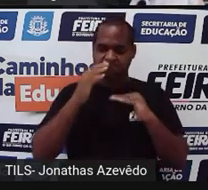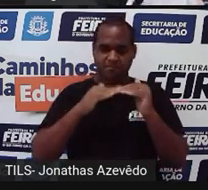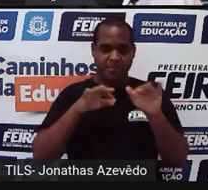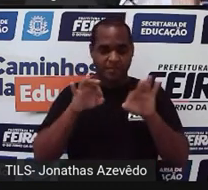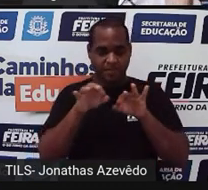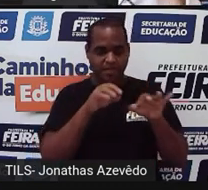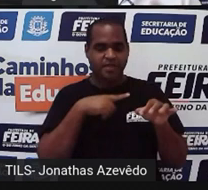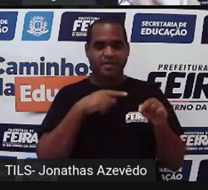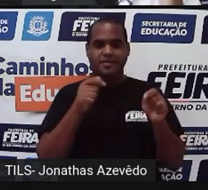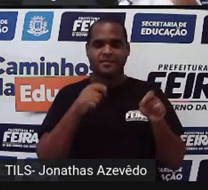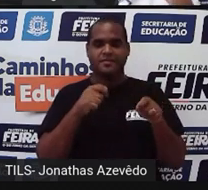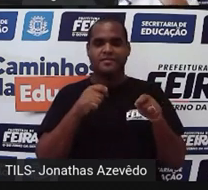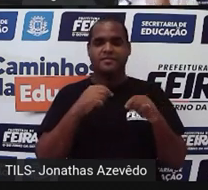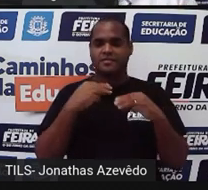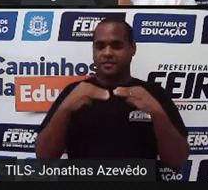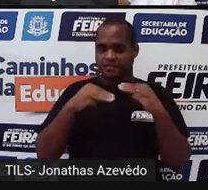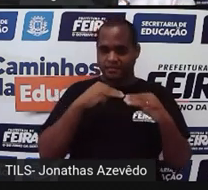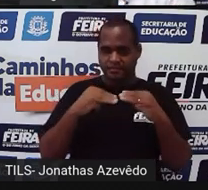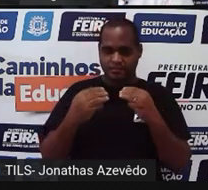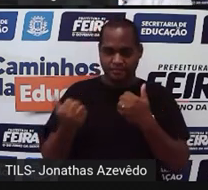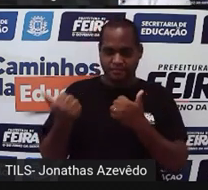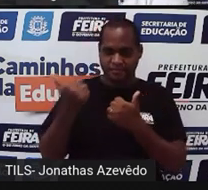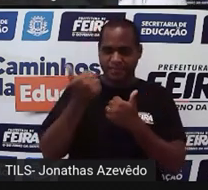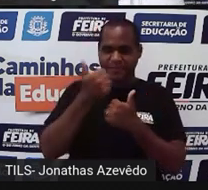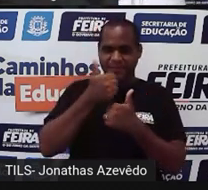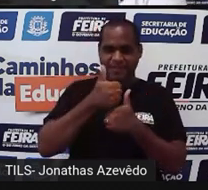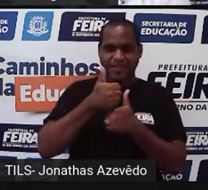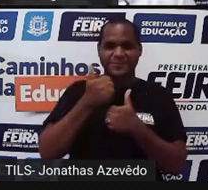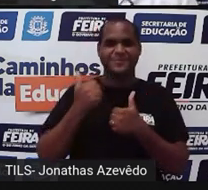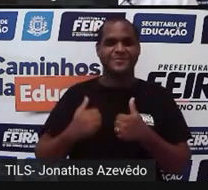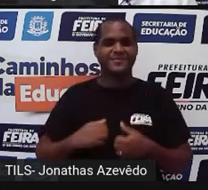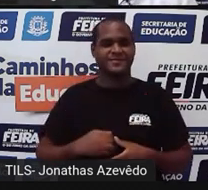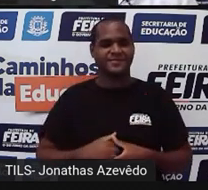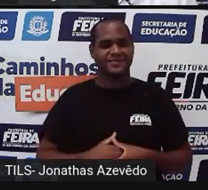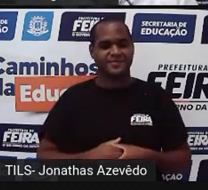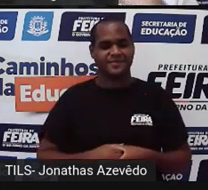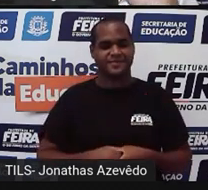sistema é o método da substituição.